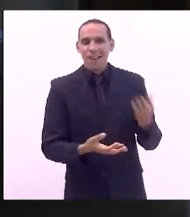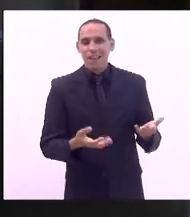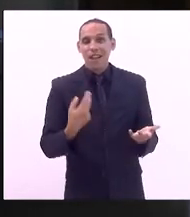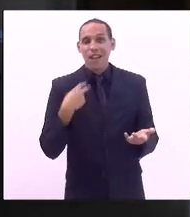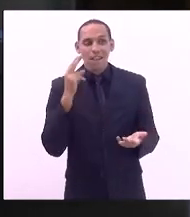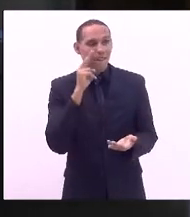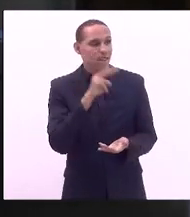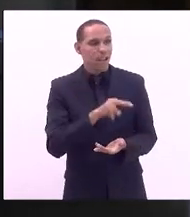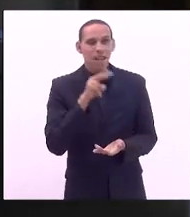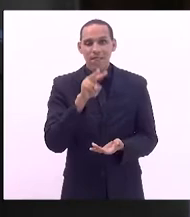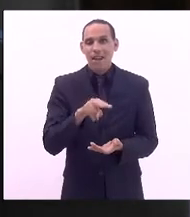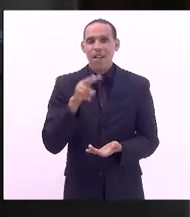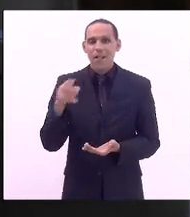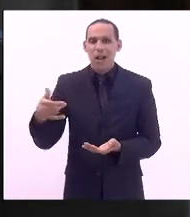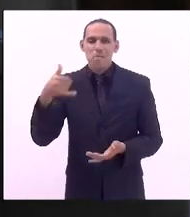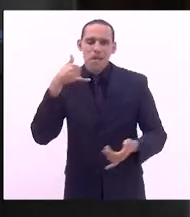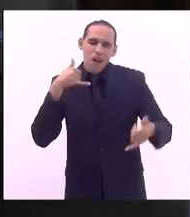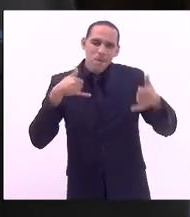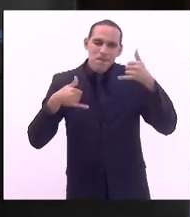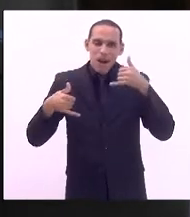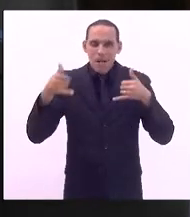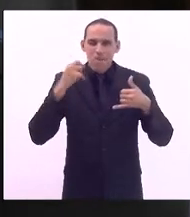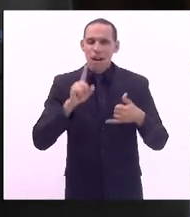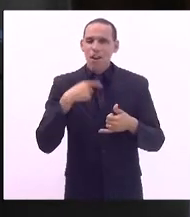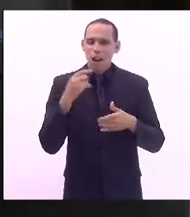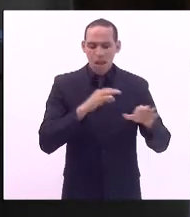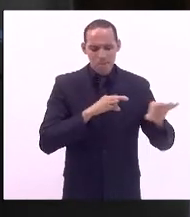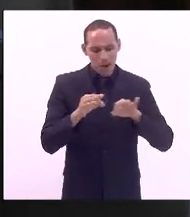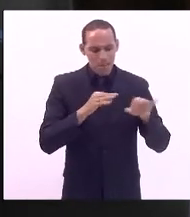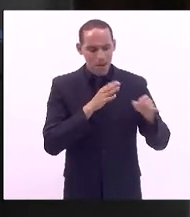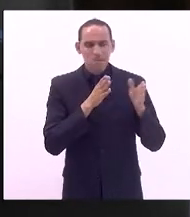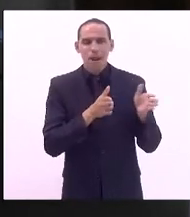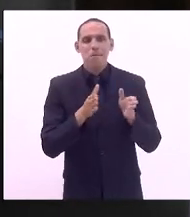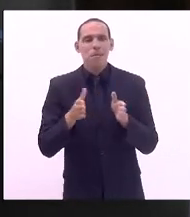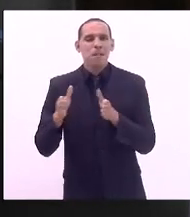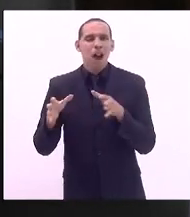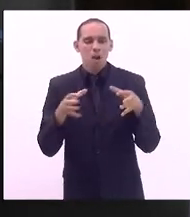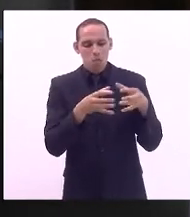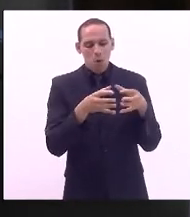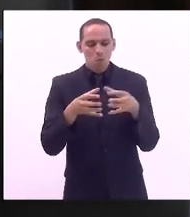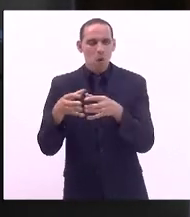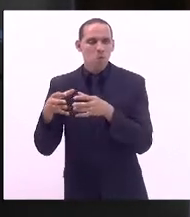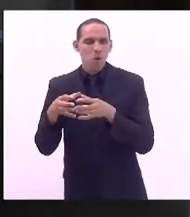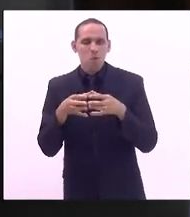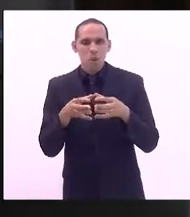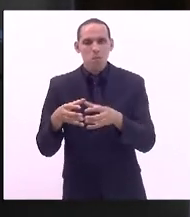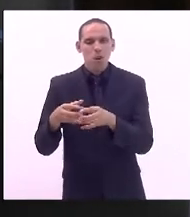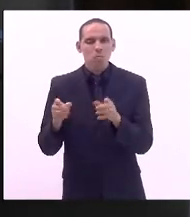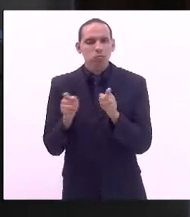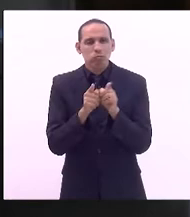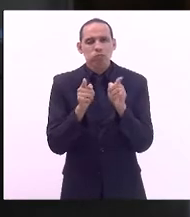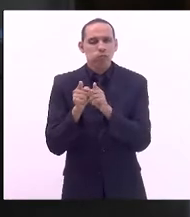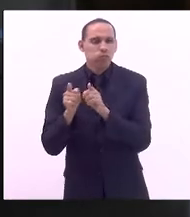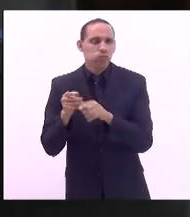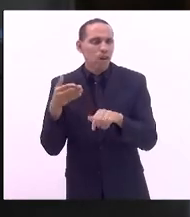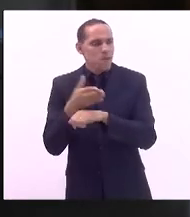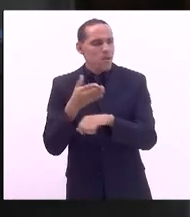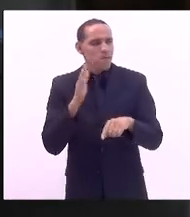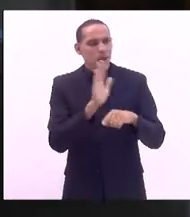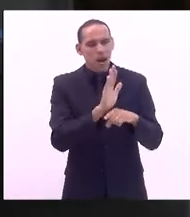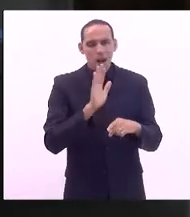pude ver me ligarem a gente se organizar organizar em grupos pequenos para estar ajudando